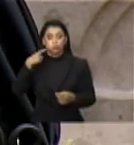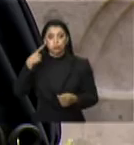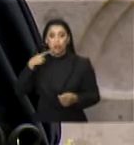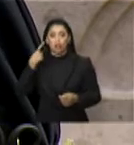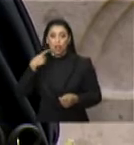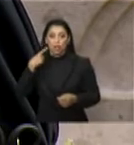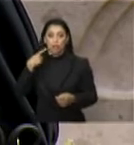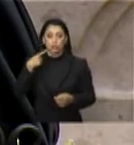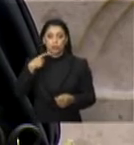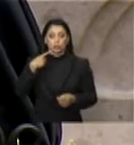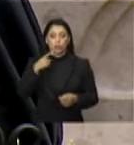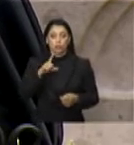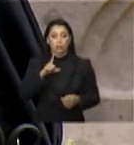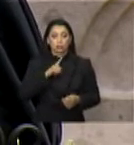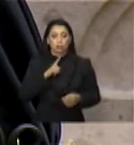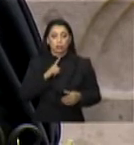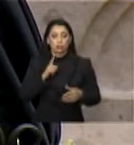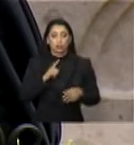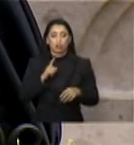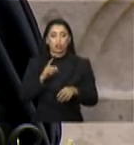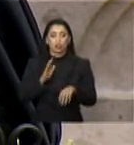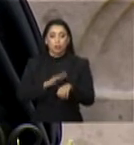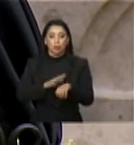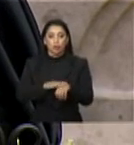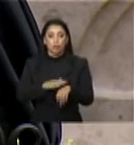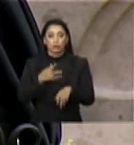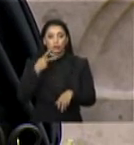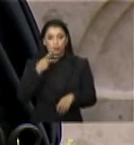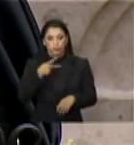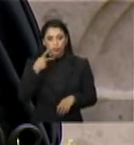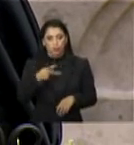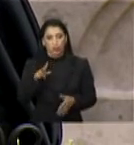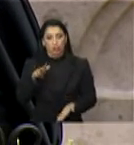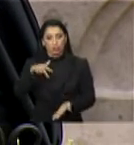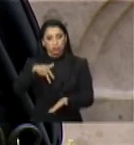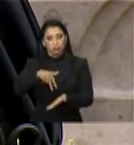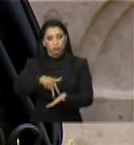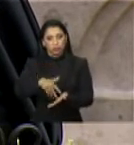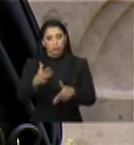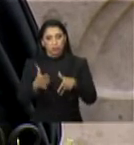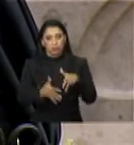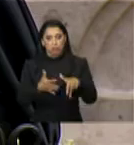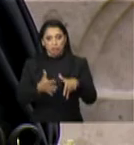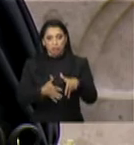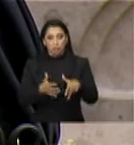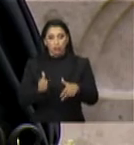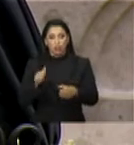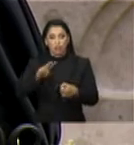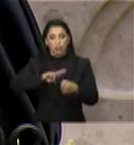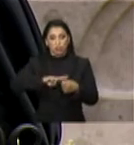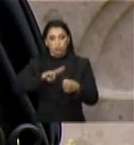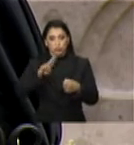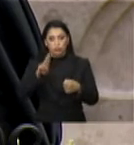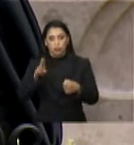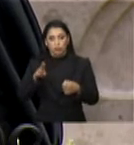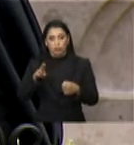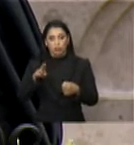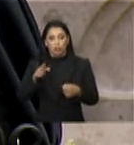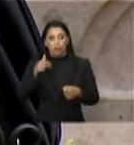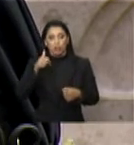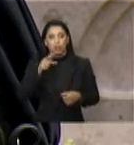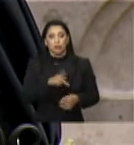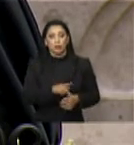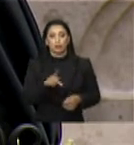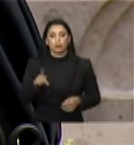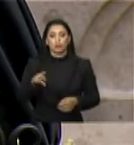apresentaram a sua sustentações orais na Tribuna o advogado da União a professora Isabel